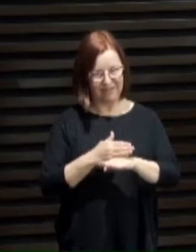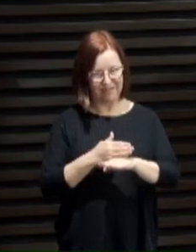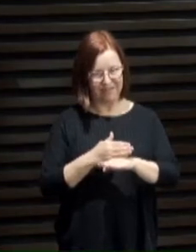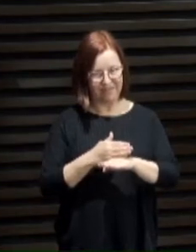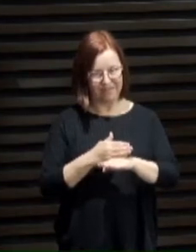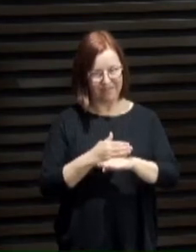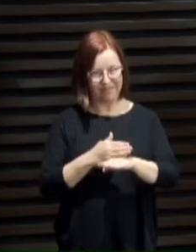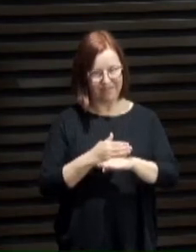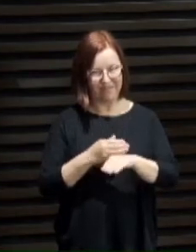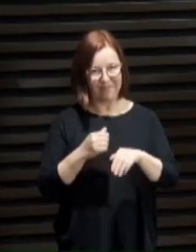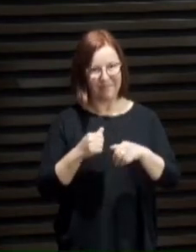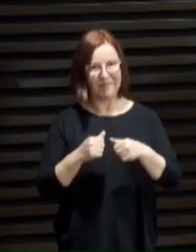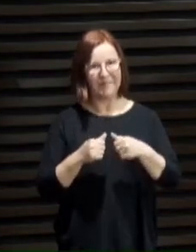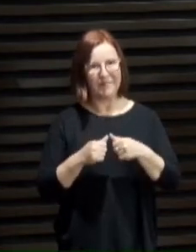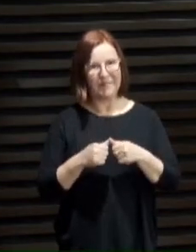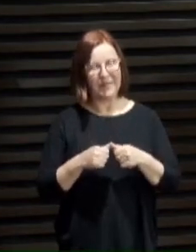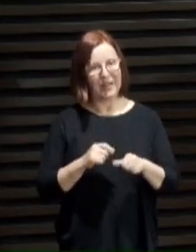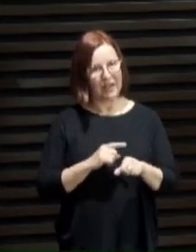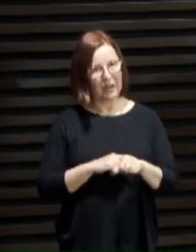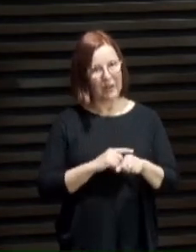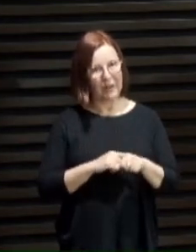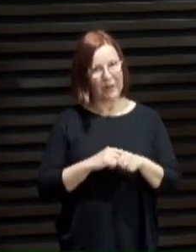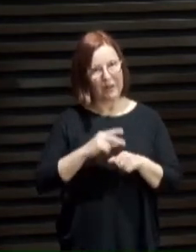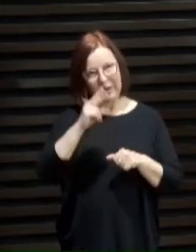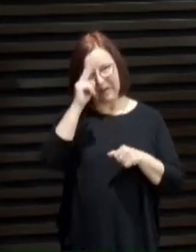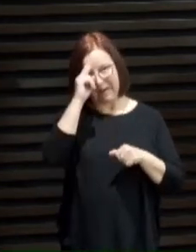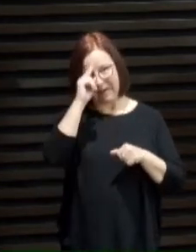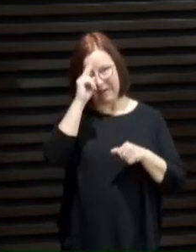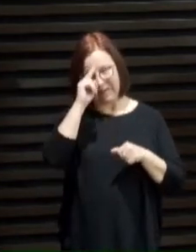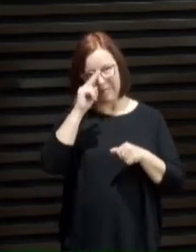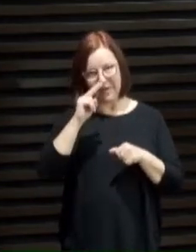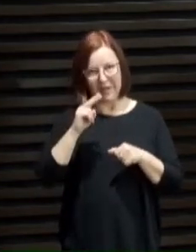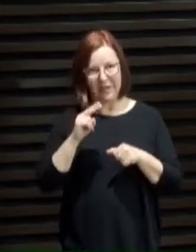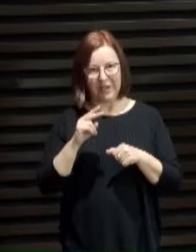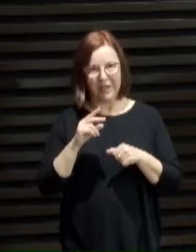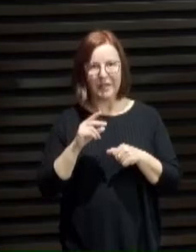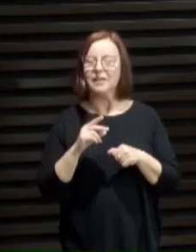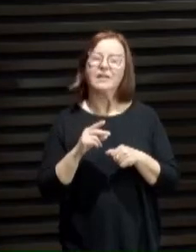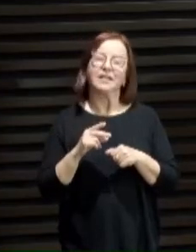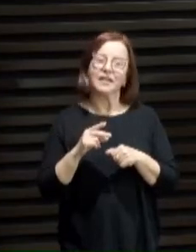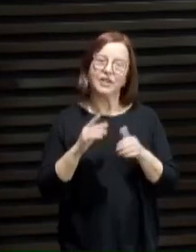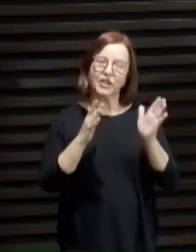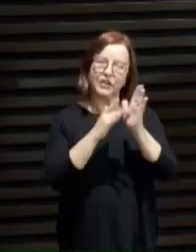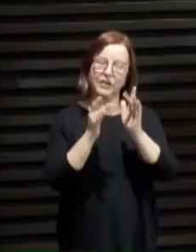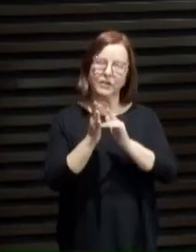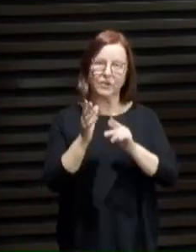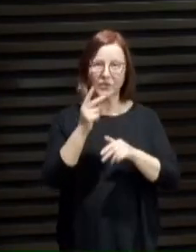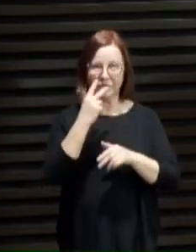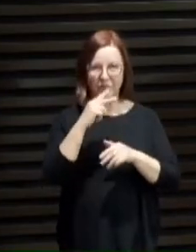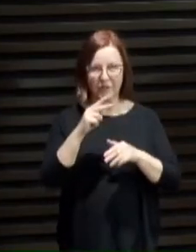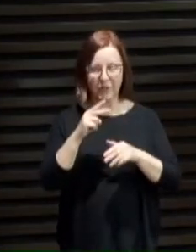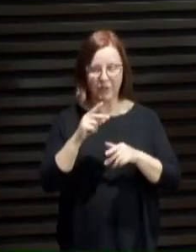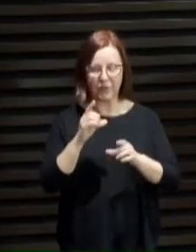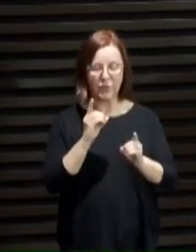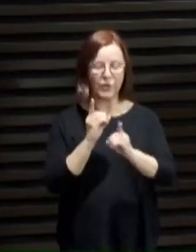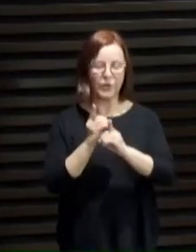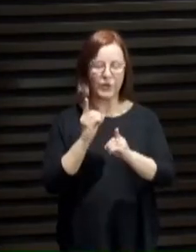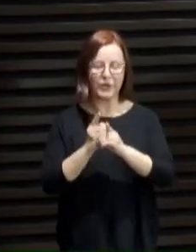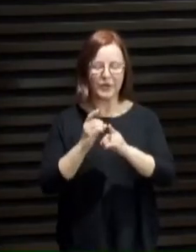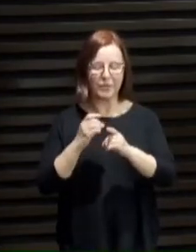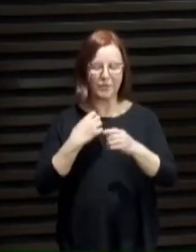sermão, em que Jesus os encontrou angustiados, preocupados com o dia de